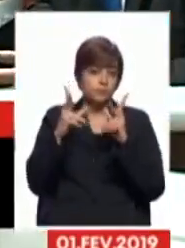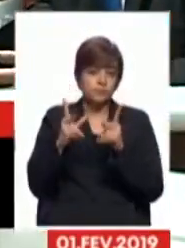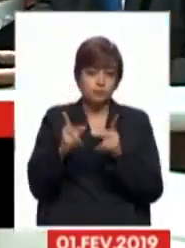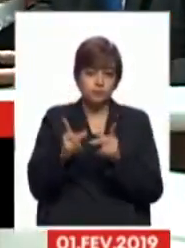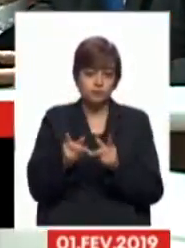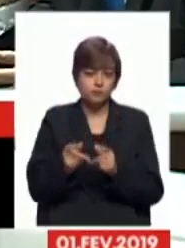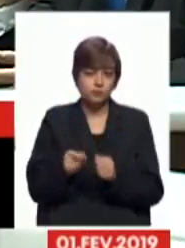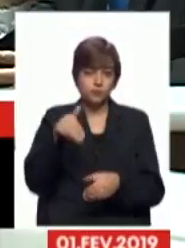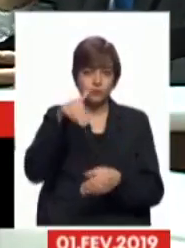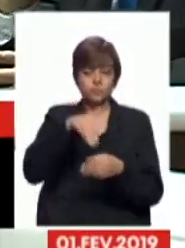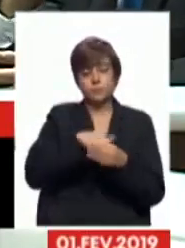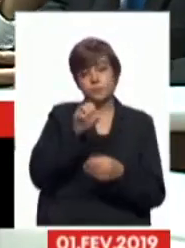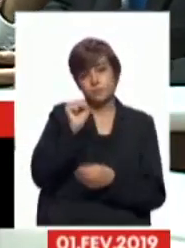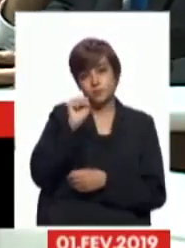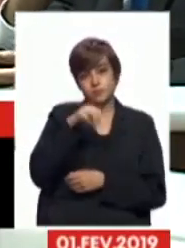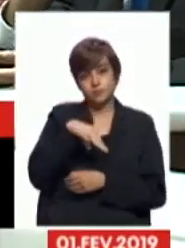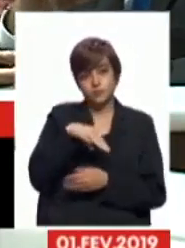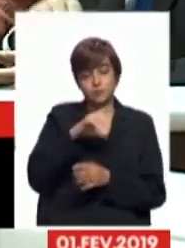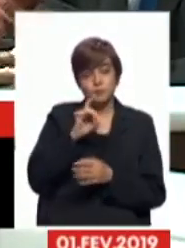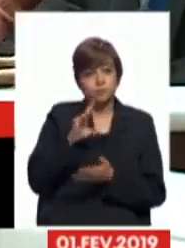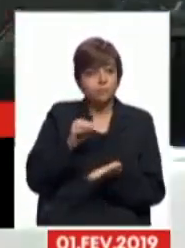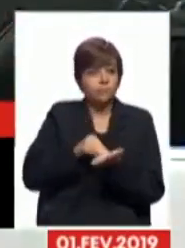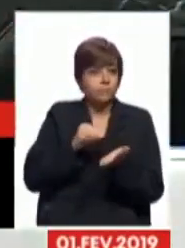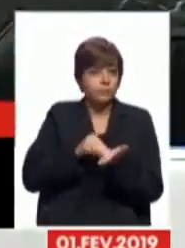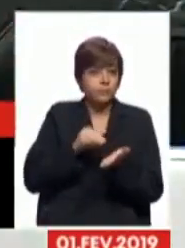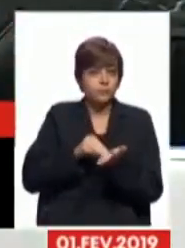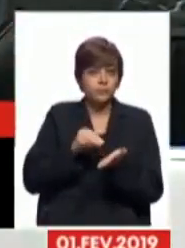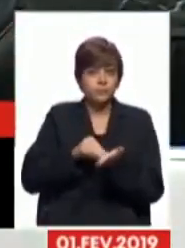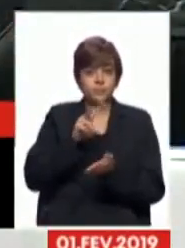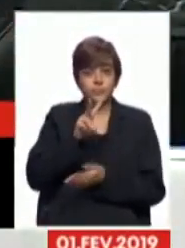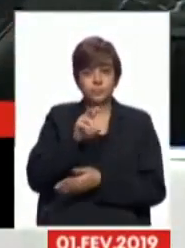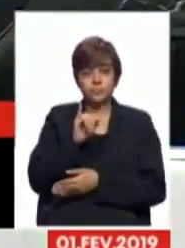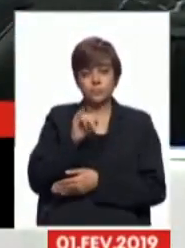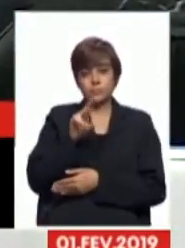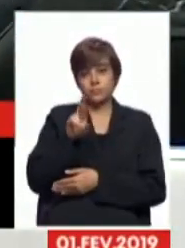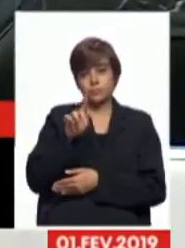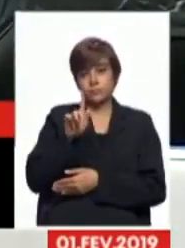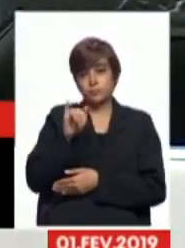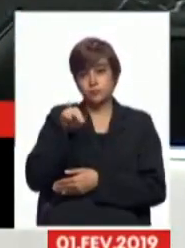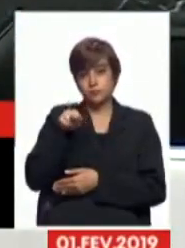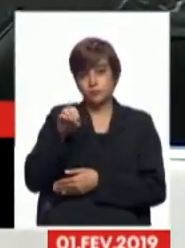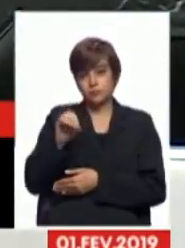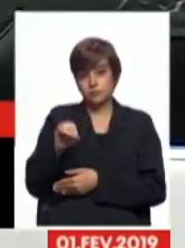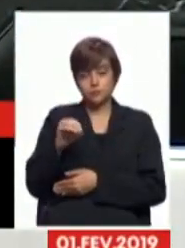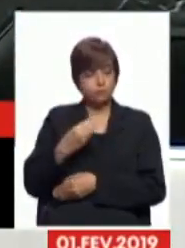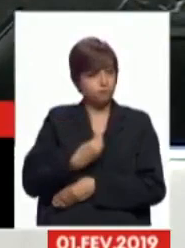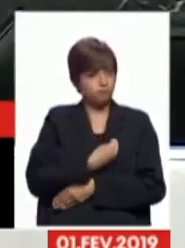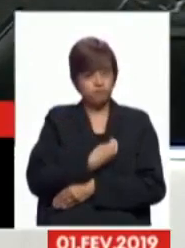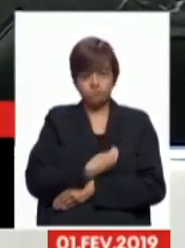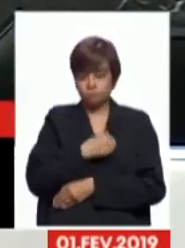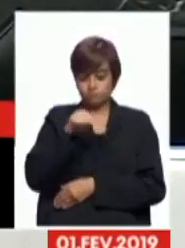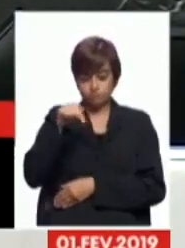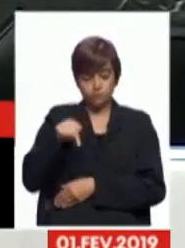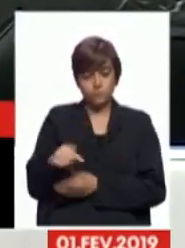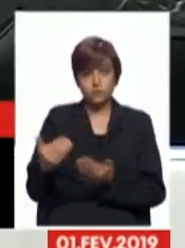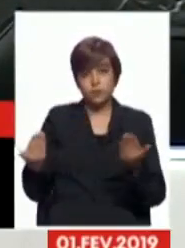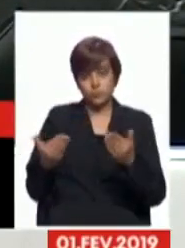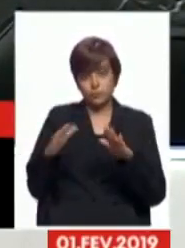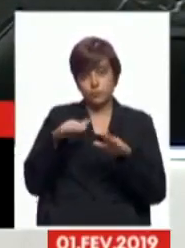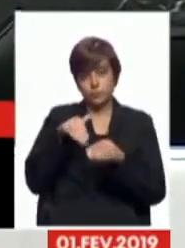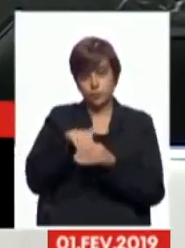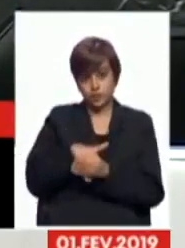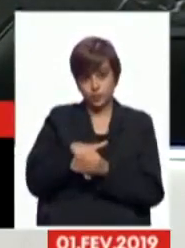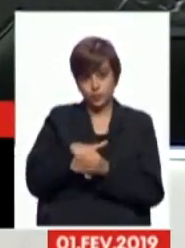votos. Apenas o deputado Virgílio Guimarães, do PT, não estava presente ao plenário no momento da votação. Marcos,